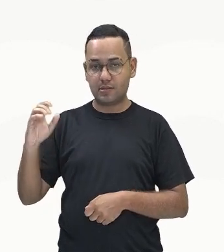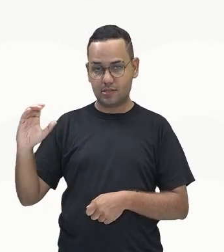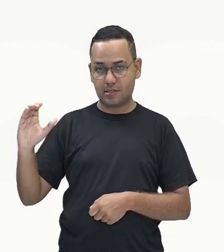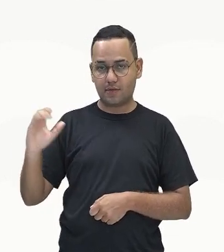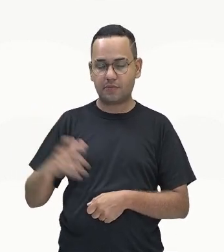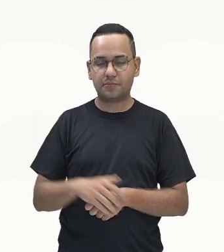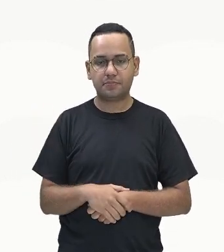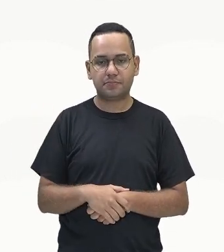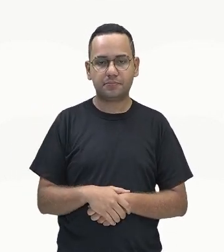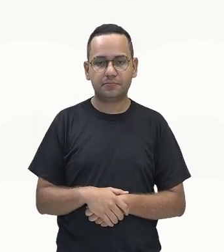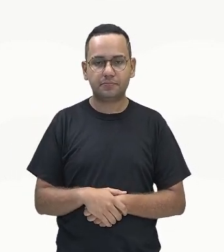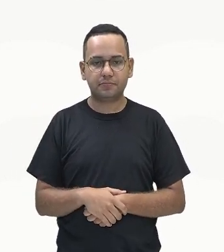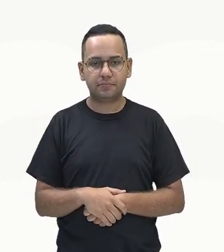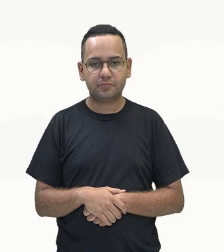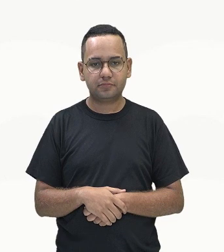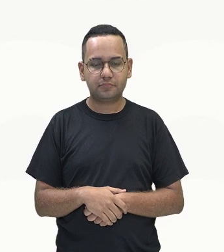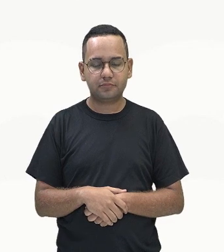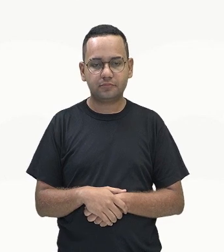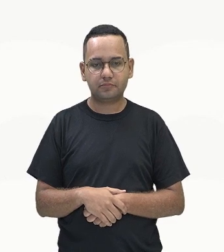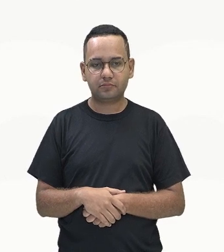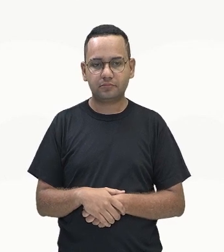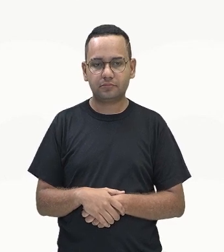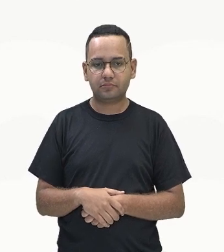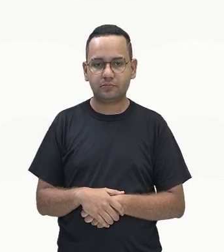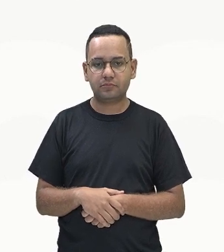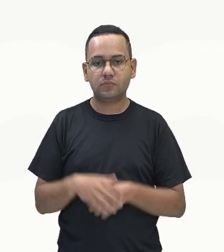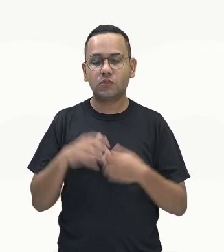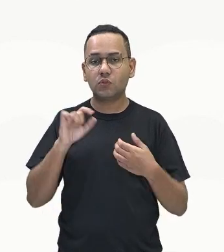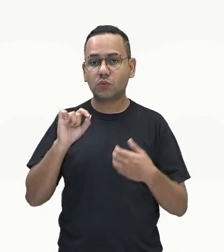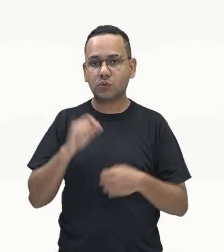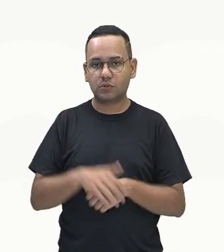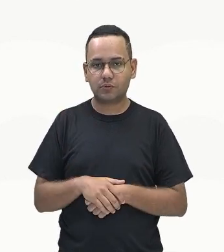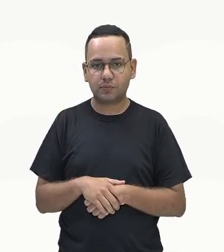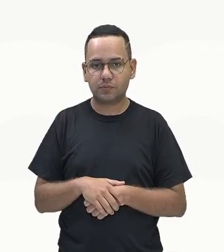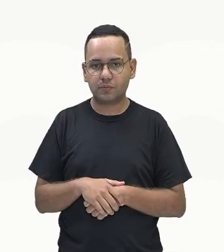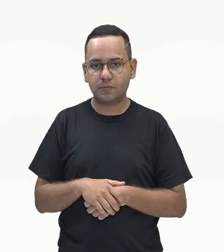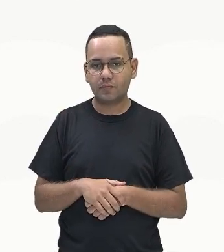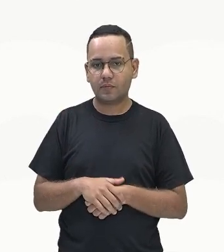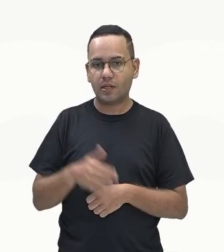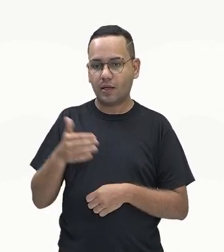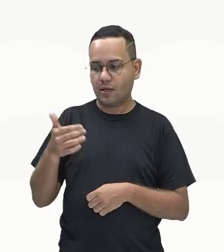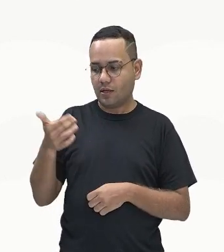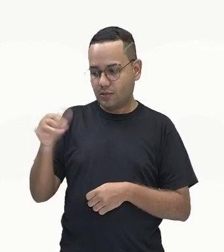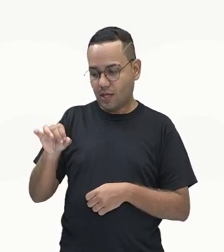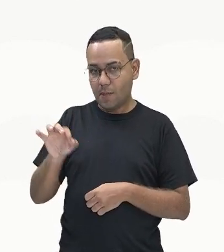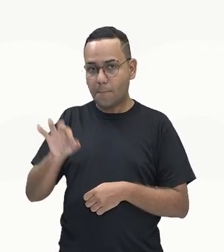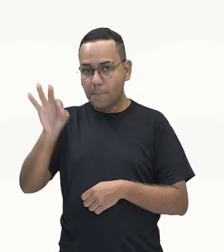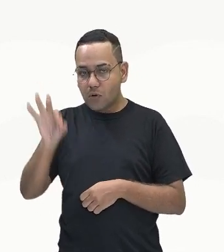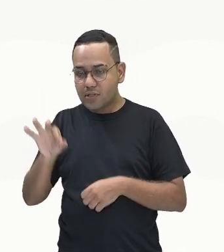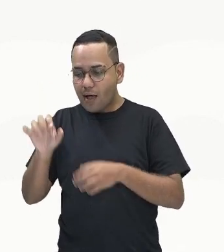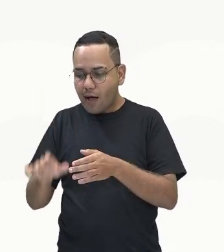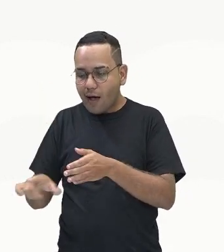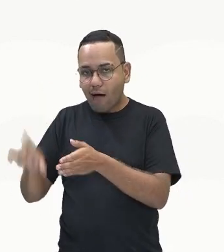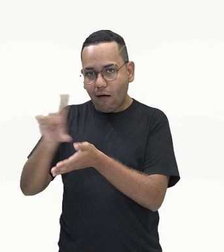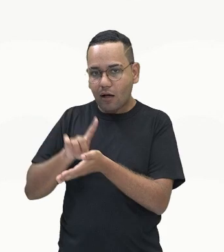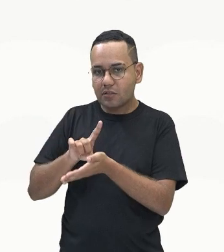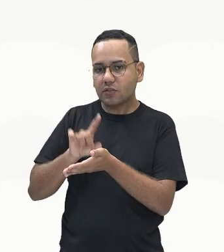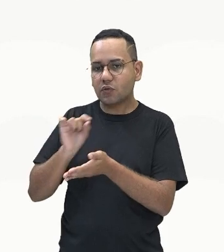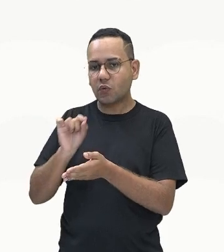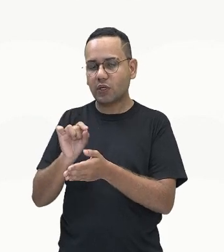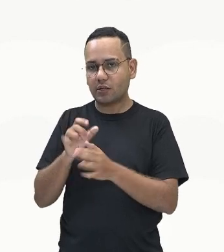33,10. Por quê? Porque agora eu calculei os 10% em cima do meu montante anterior. Em cima agora foi